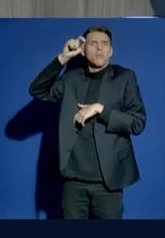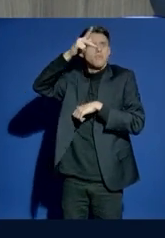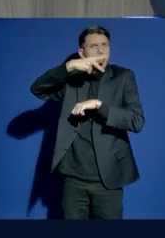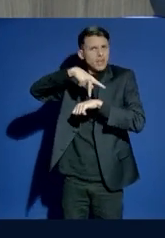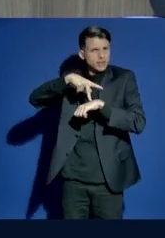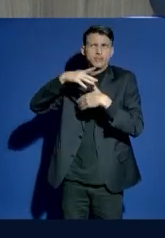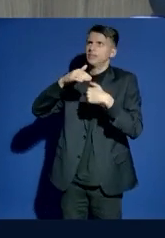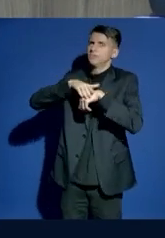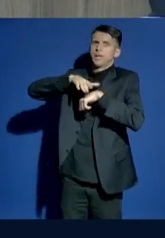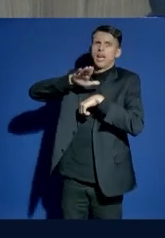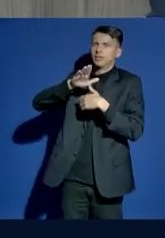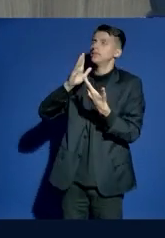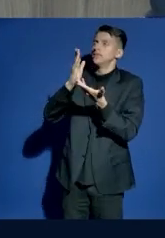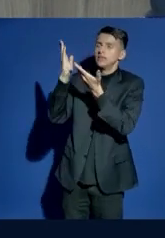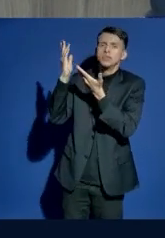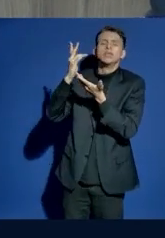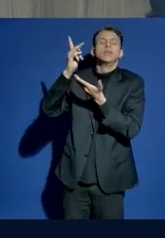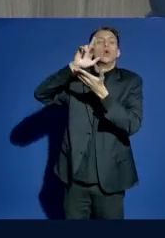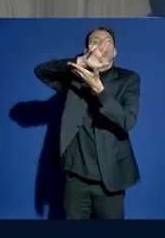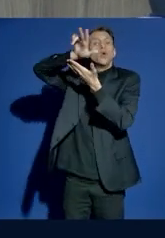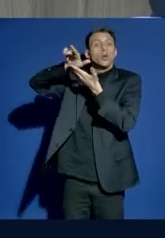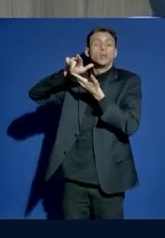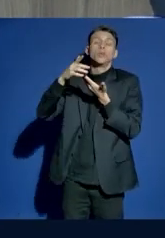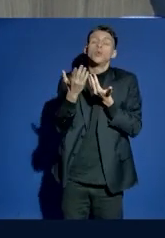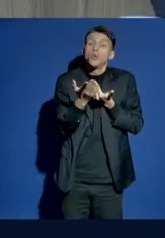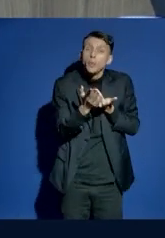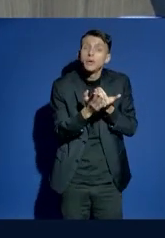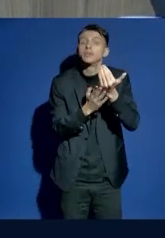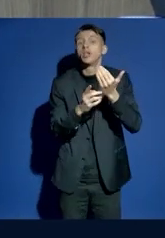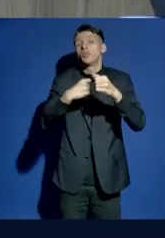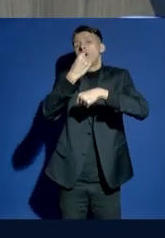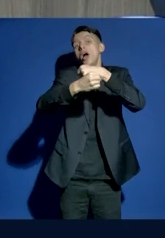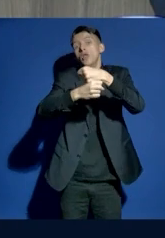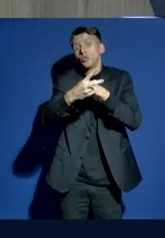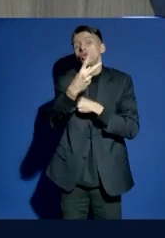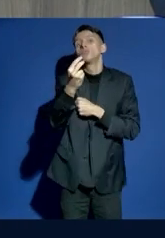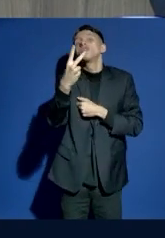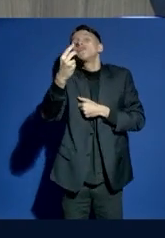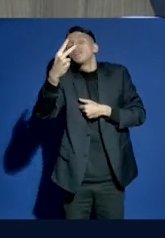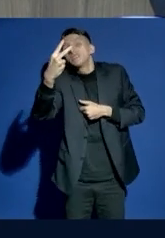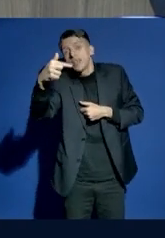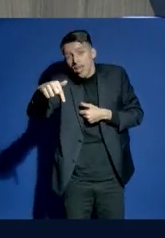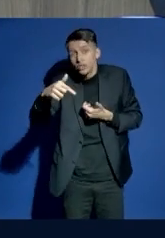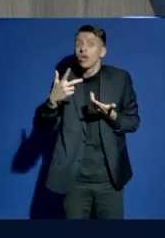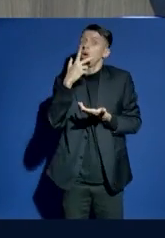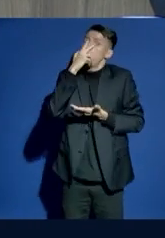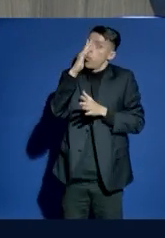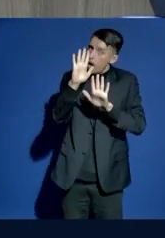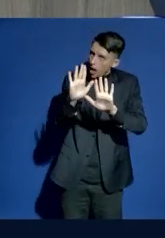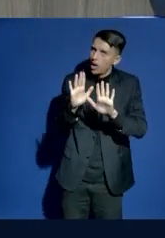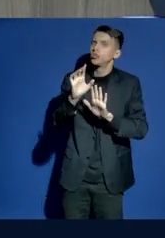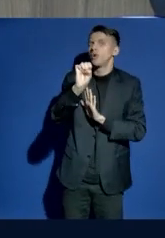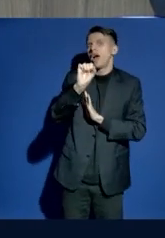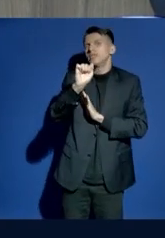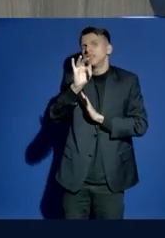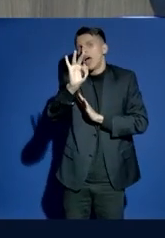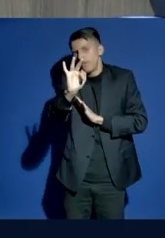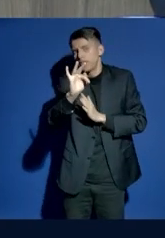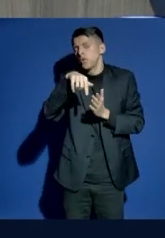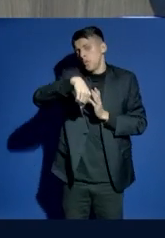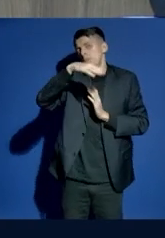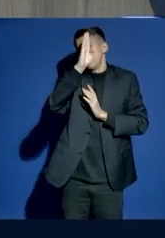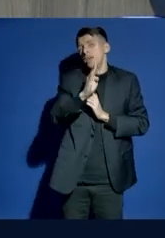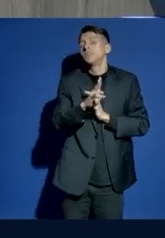como obrigatória utilização a partir de 2027. Provavelmente, o Brasil vai importar SAF de algum outro país,